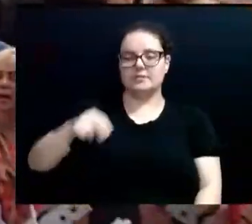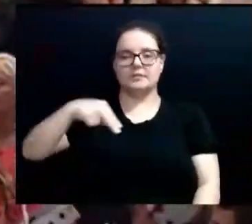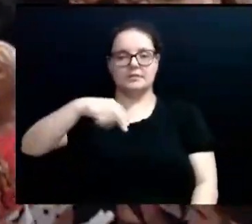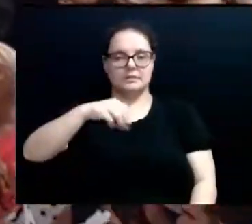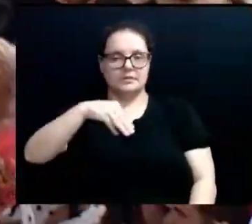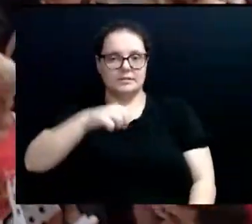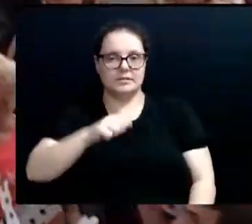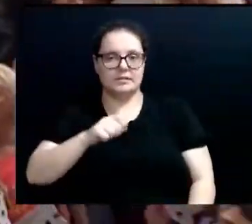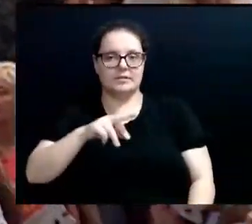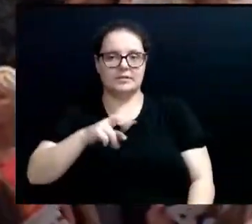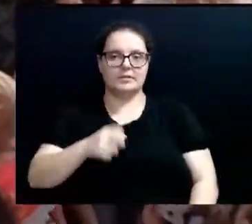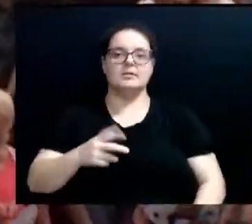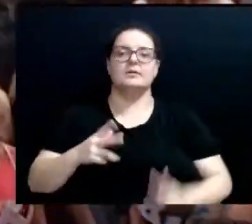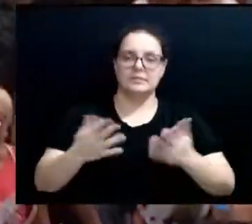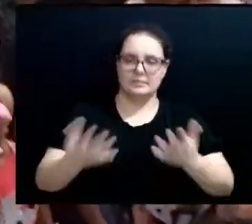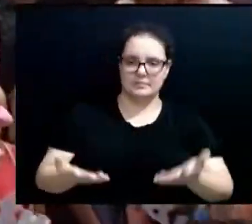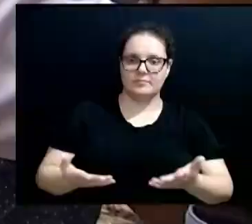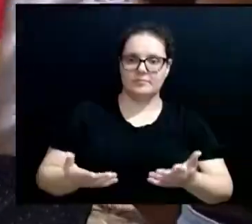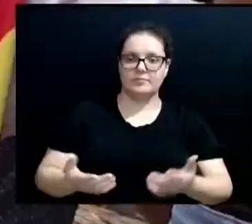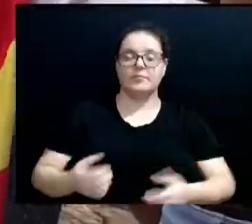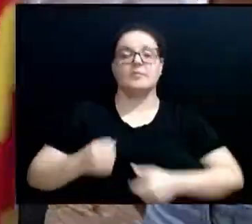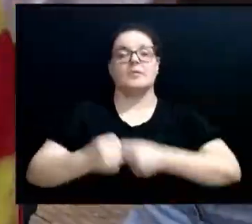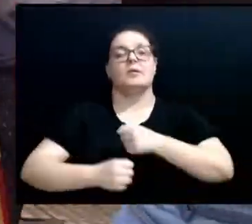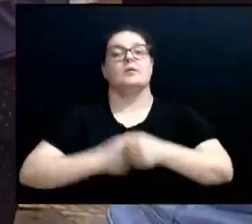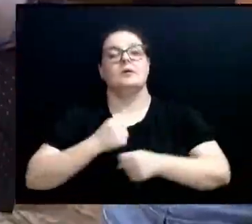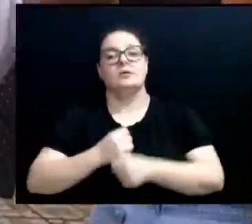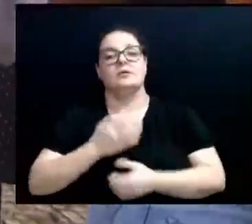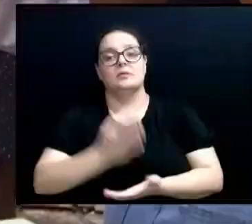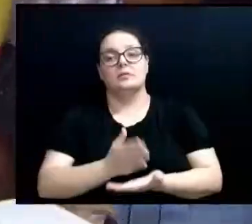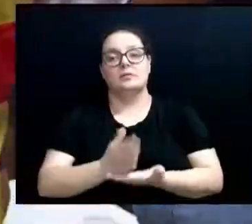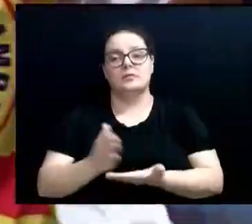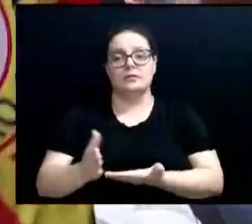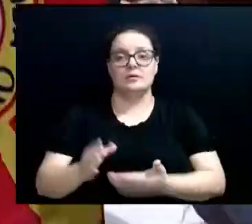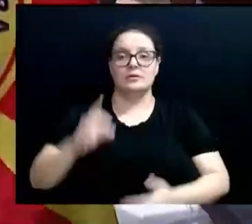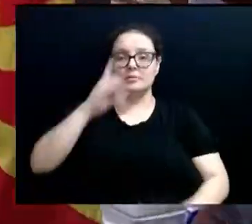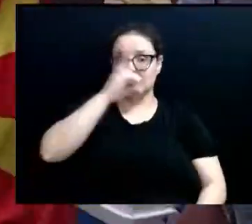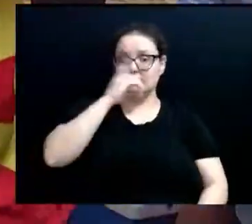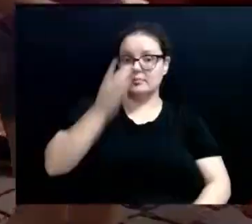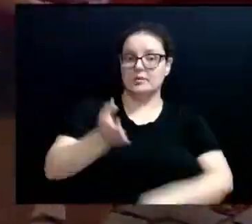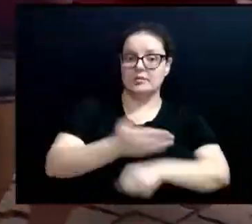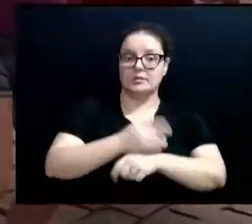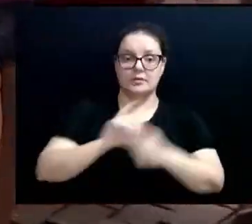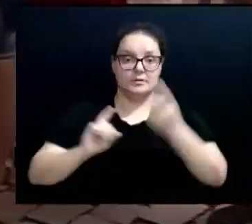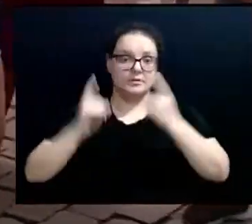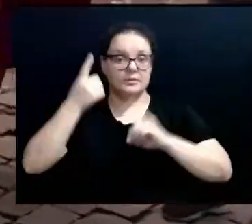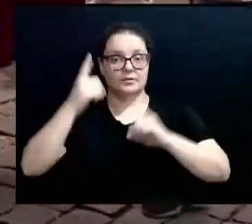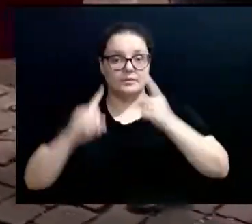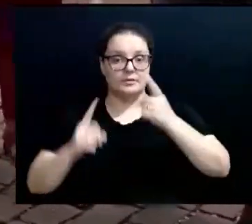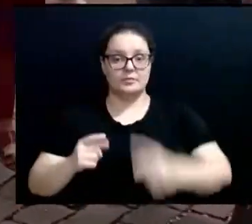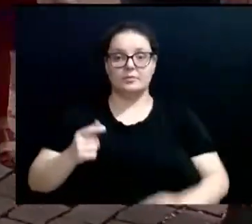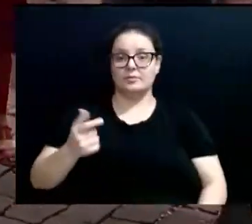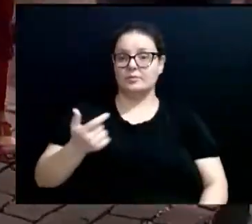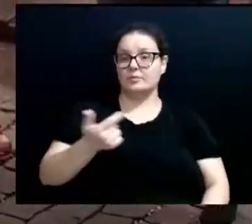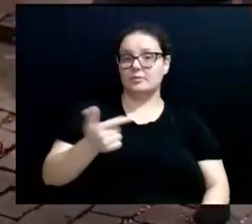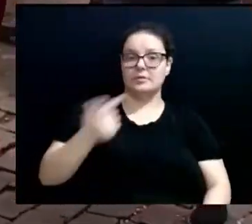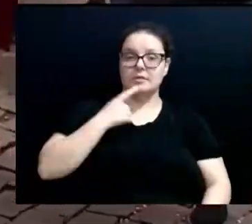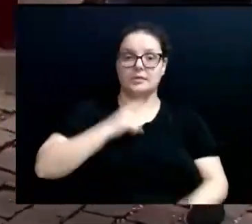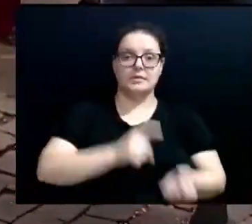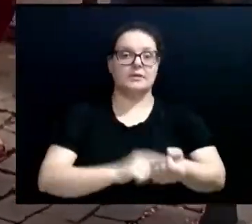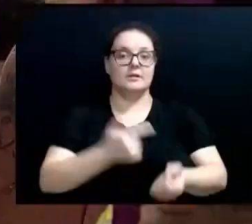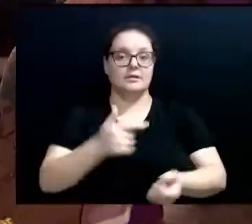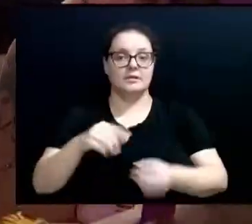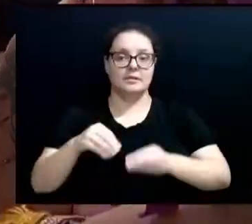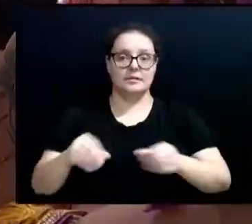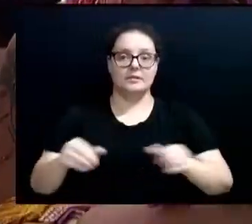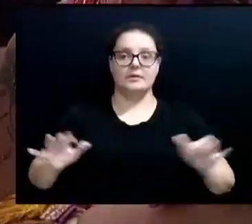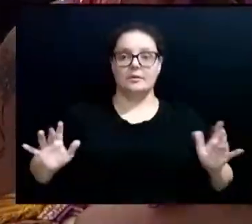acontecem anualmente na Vila Industrial, no domingo que antecede o carnaval, o Nem Sangue Nem Areia arrasta milhares de